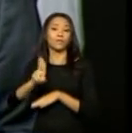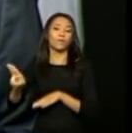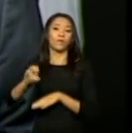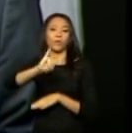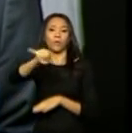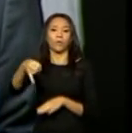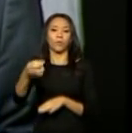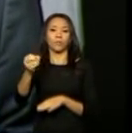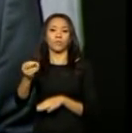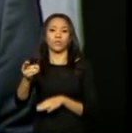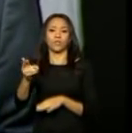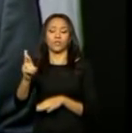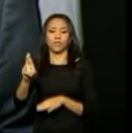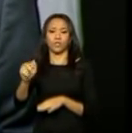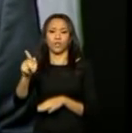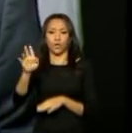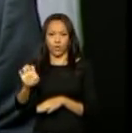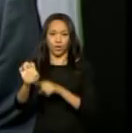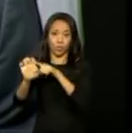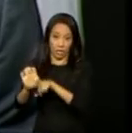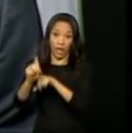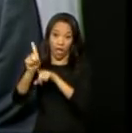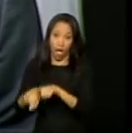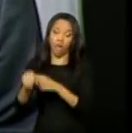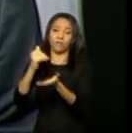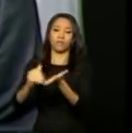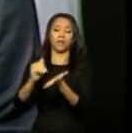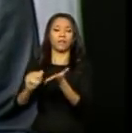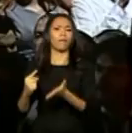da Secretaria de Cultura da Bahia.